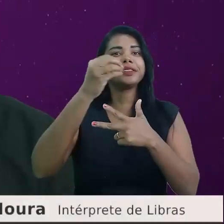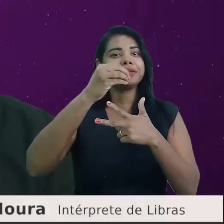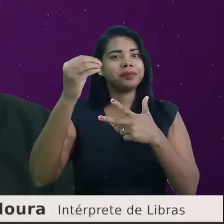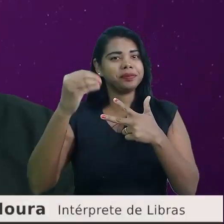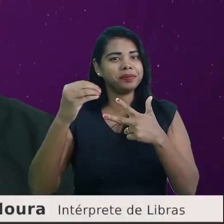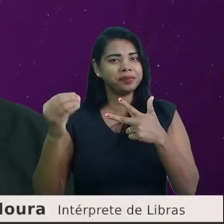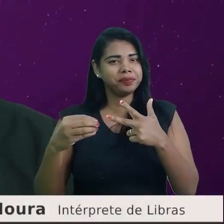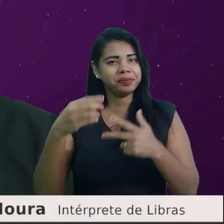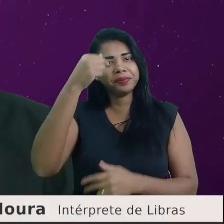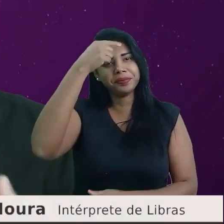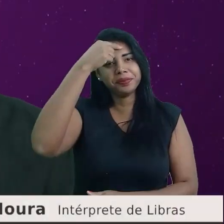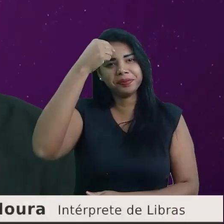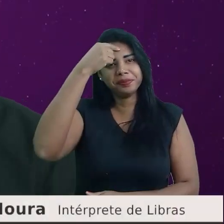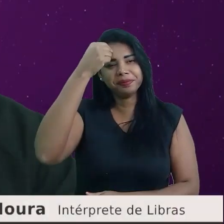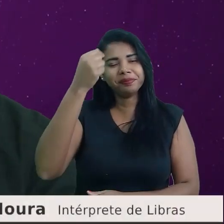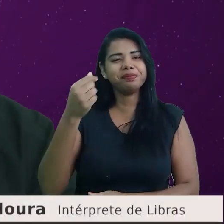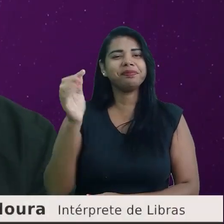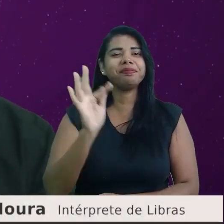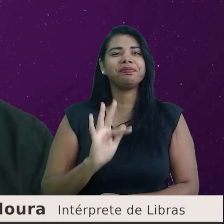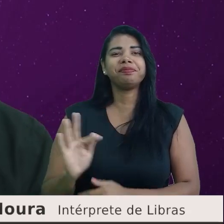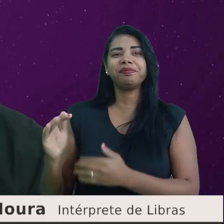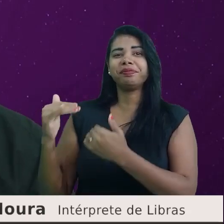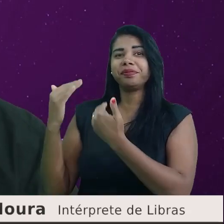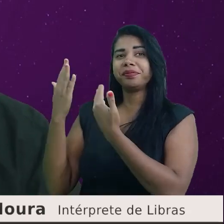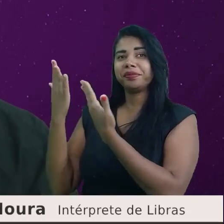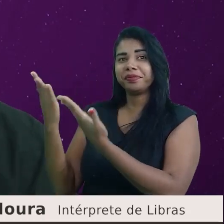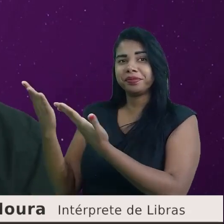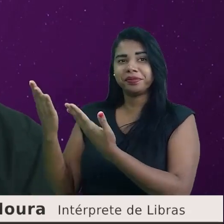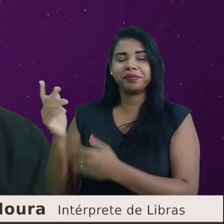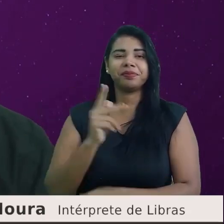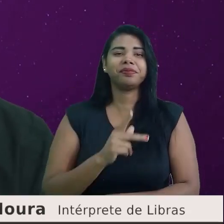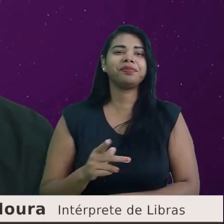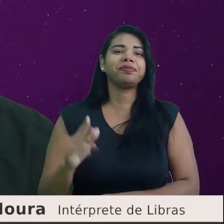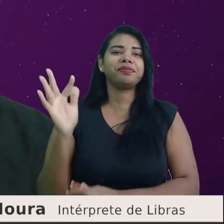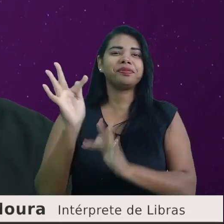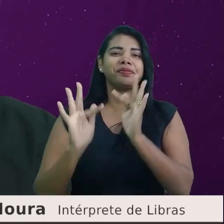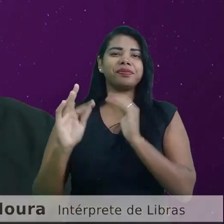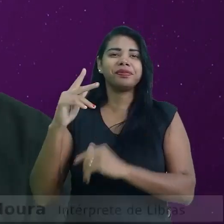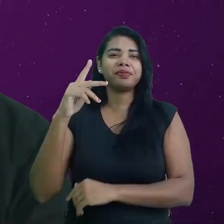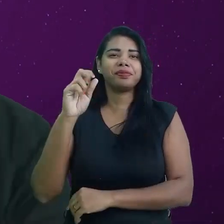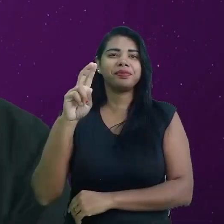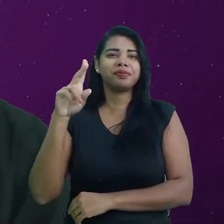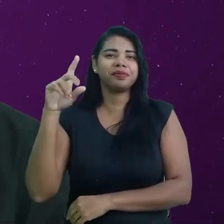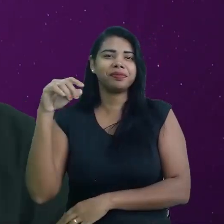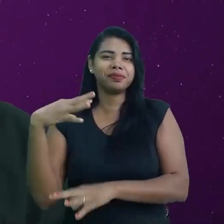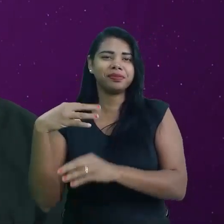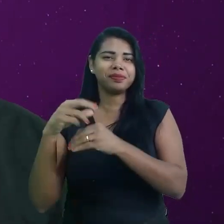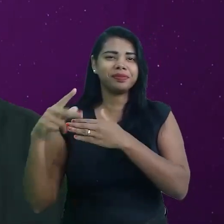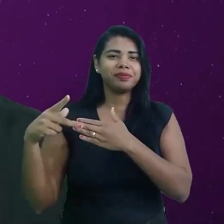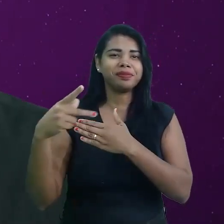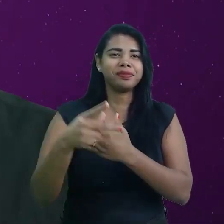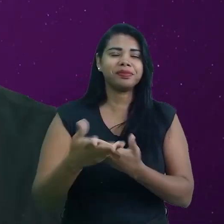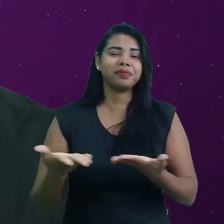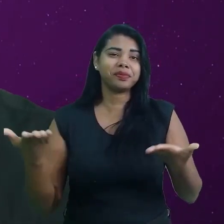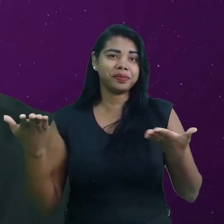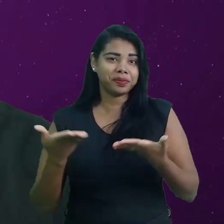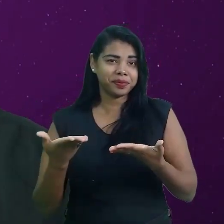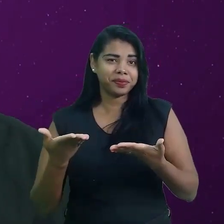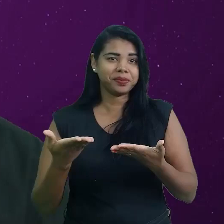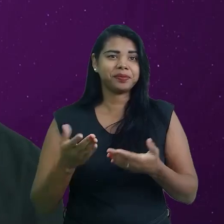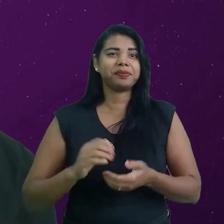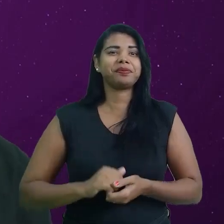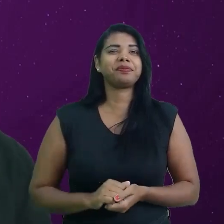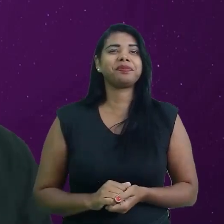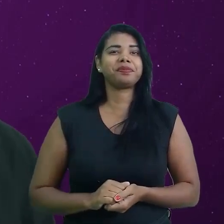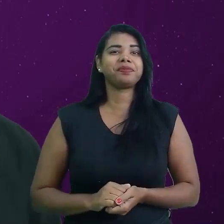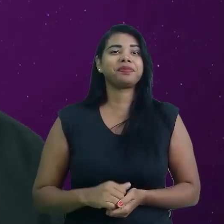numa universidade pública. Eu sou o seu professor de física, Paulo Vieira, e estaremos juntos nessa caminhada. E sem muitas delongas,